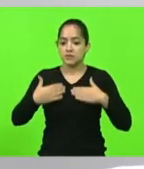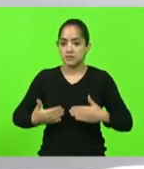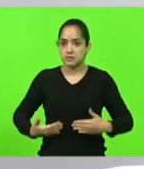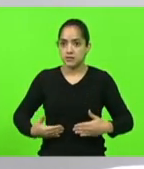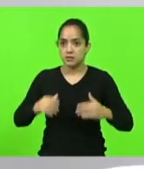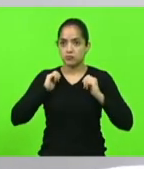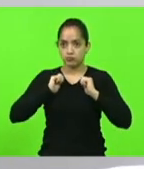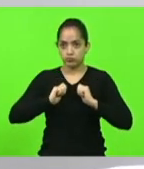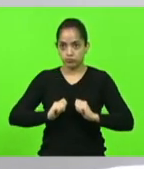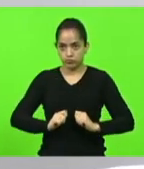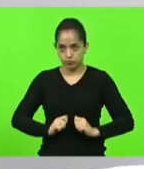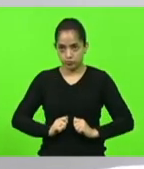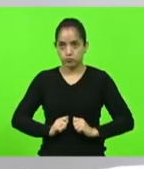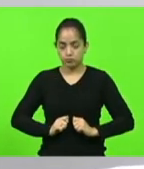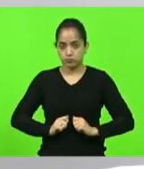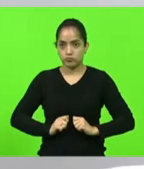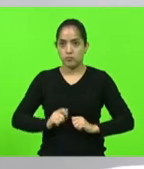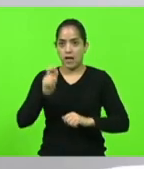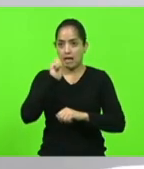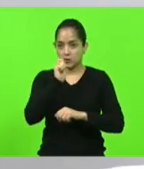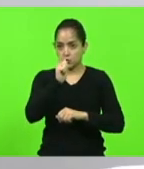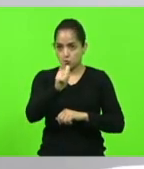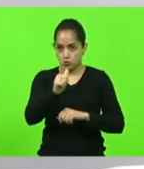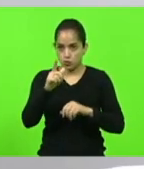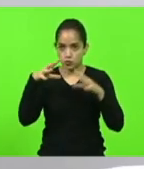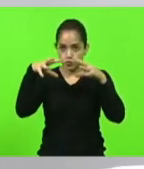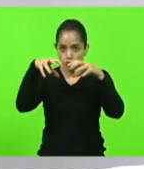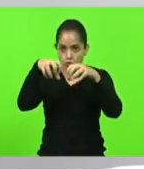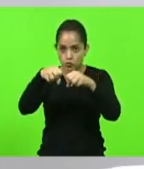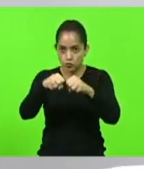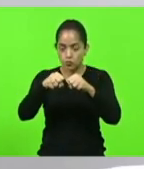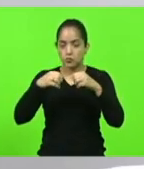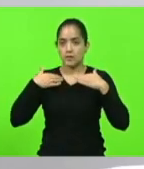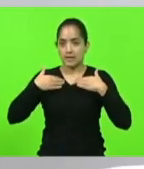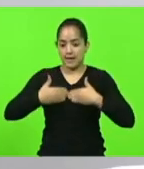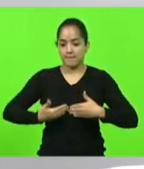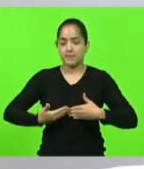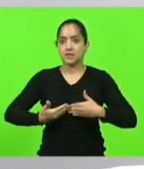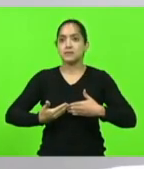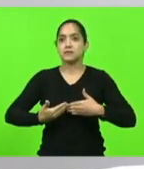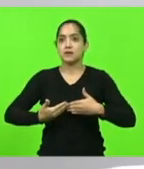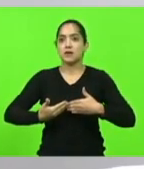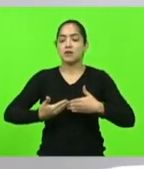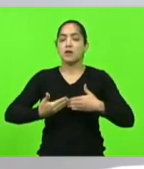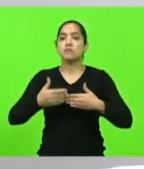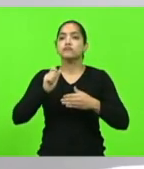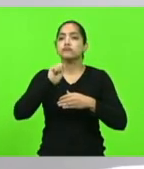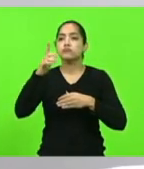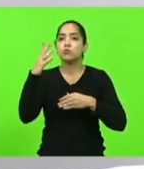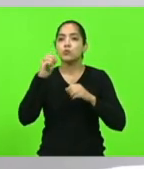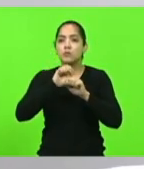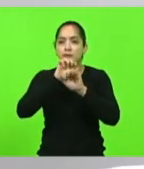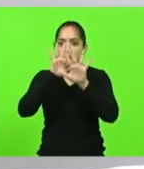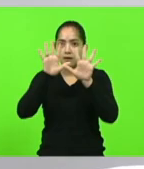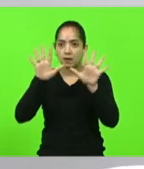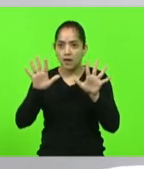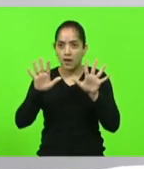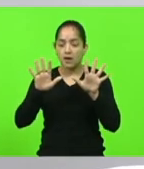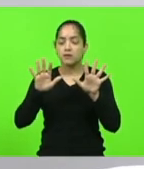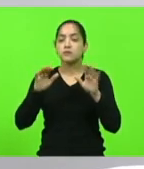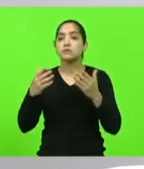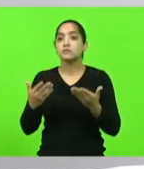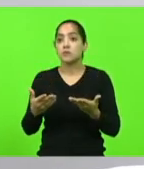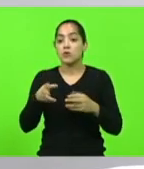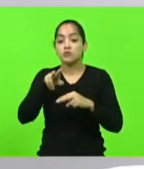com uma camisa azul marinho com uma camisa azul clara tenho 1,79 e